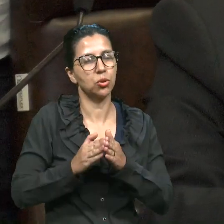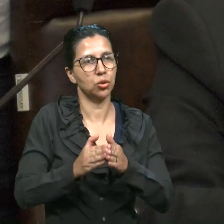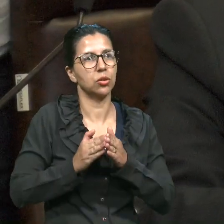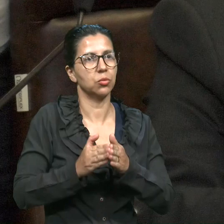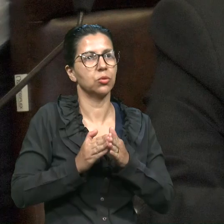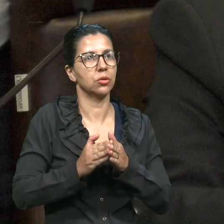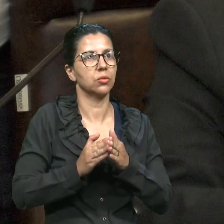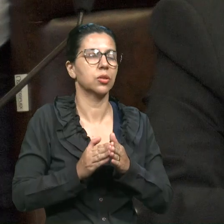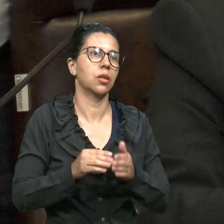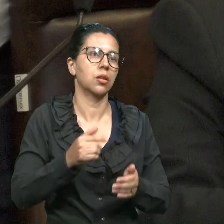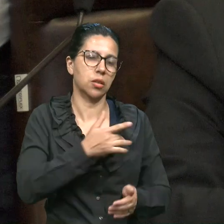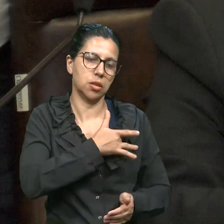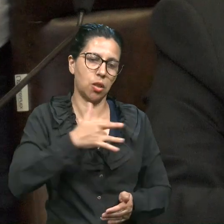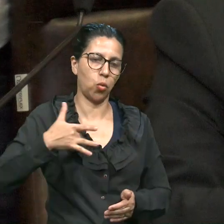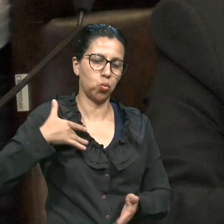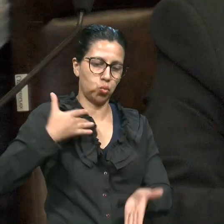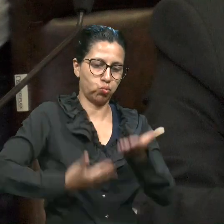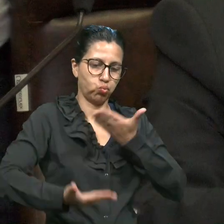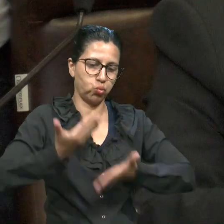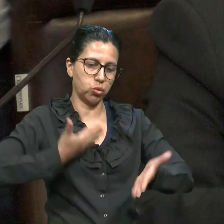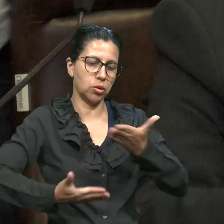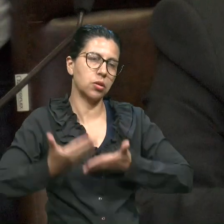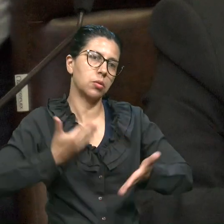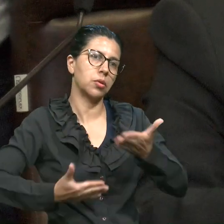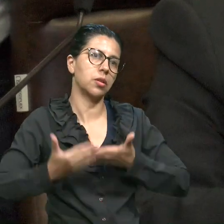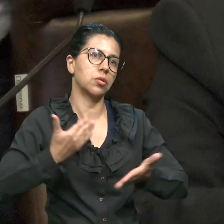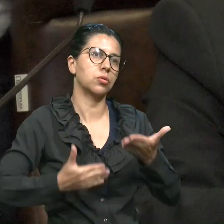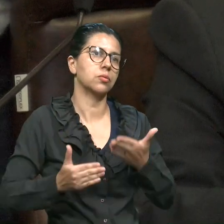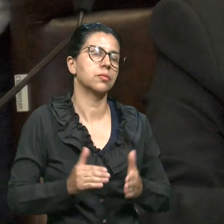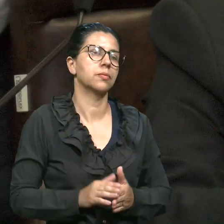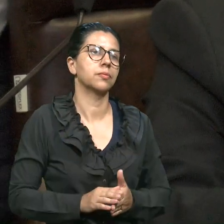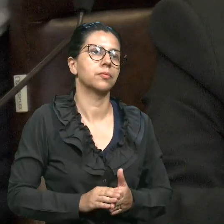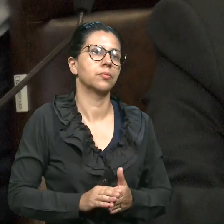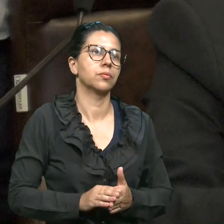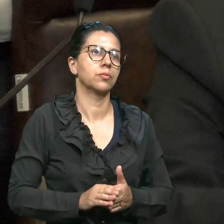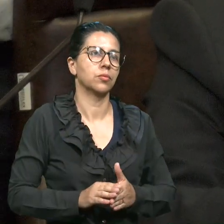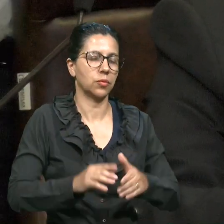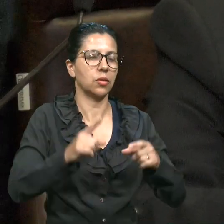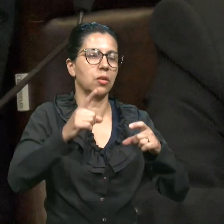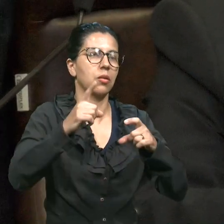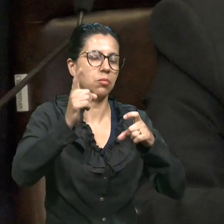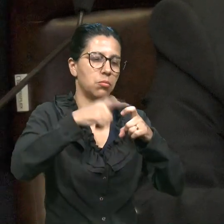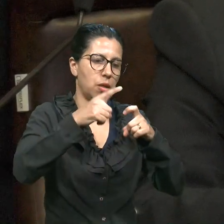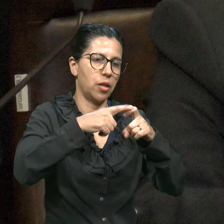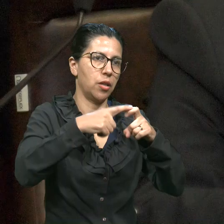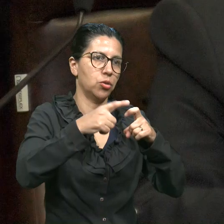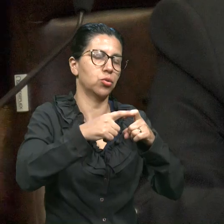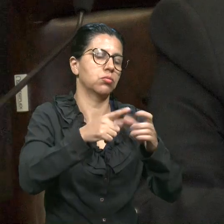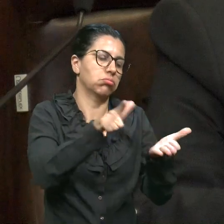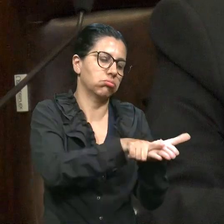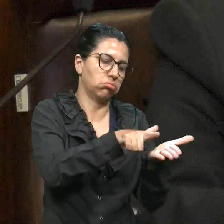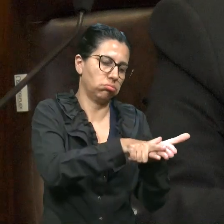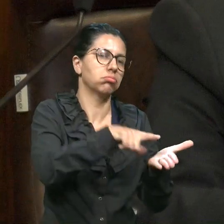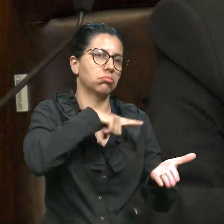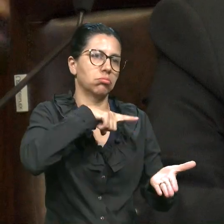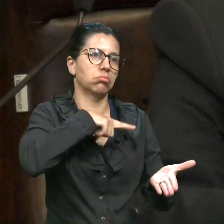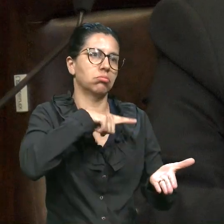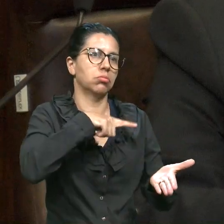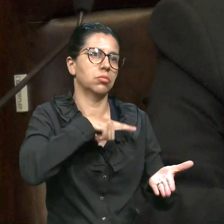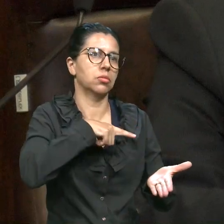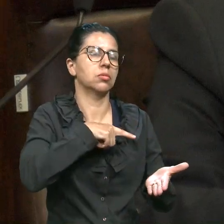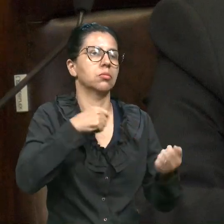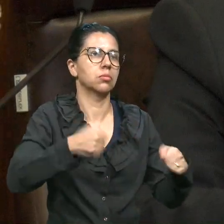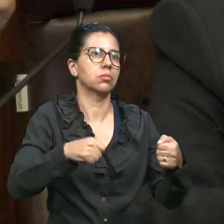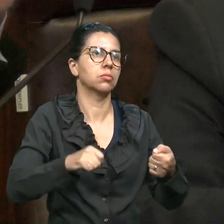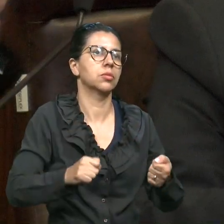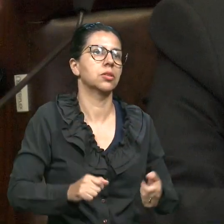tratamento de saúde, quanto à presente sessão, conforme atestado médico em anexo. Sala de sessões, Dr.